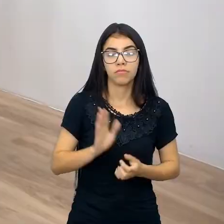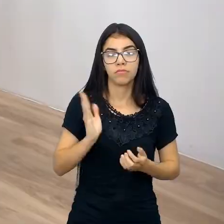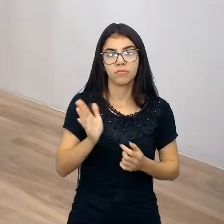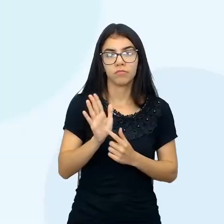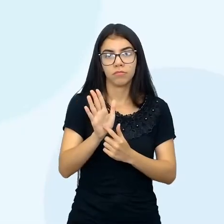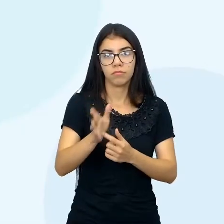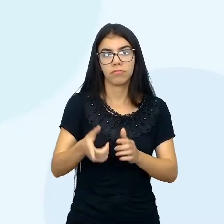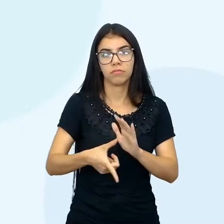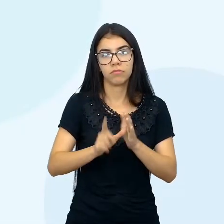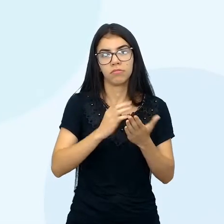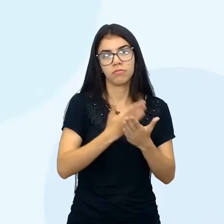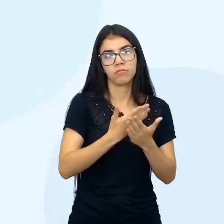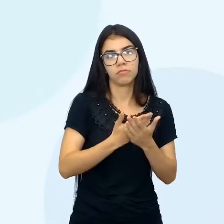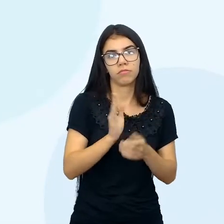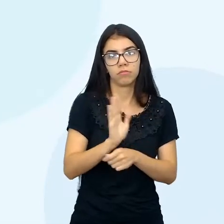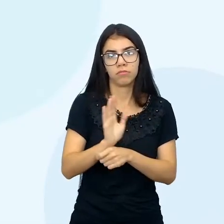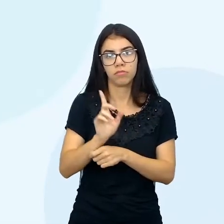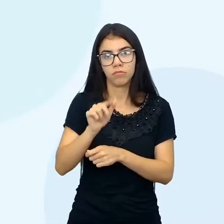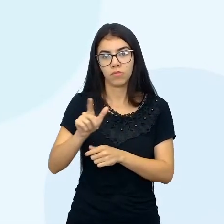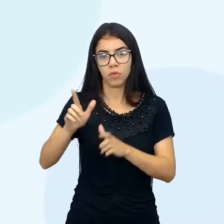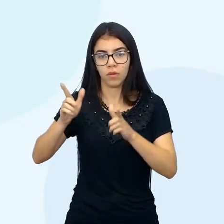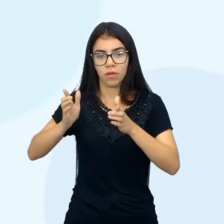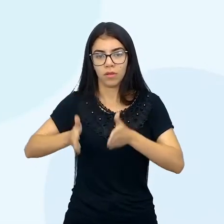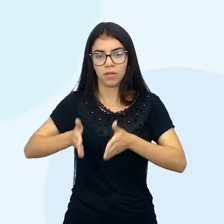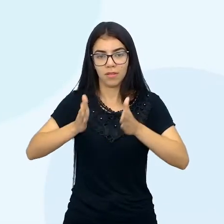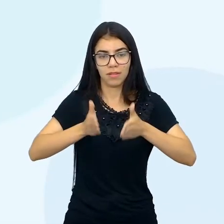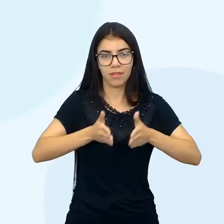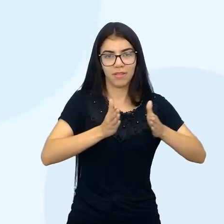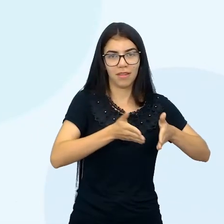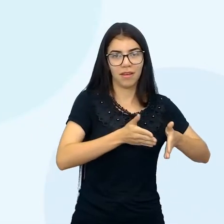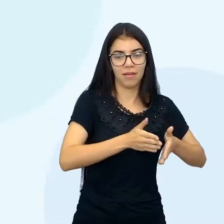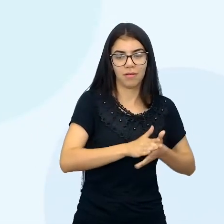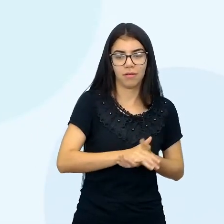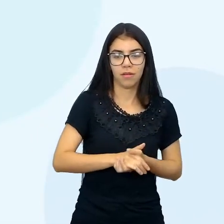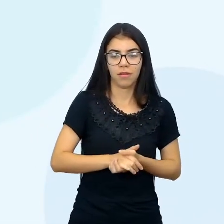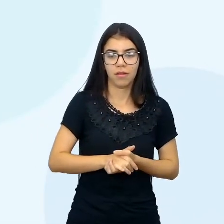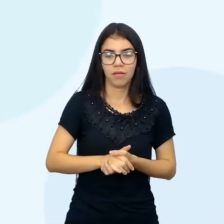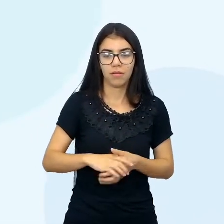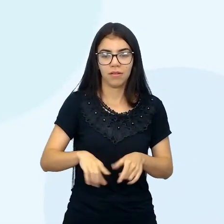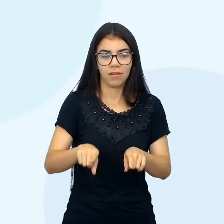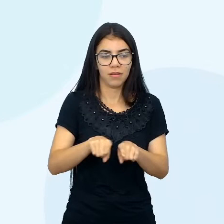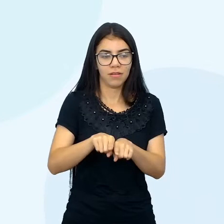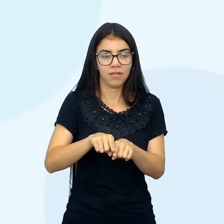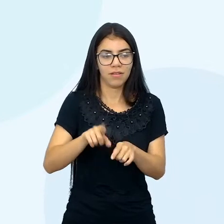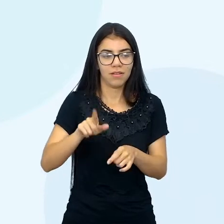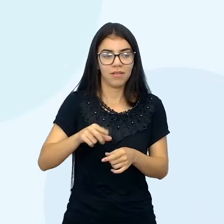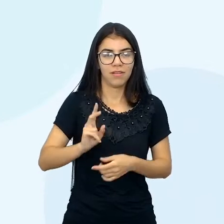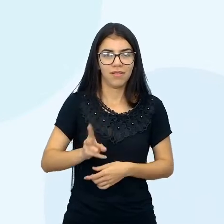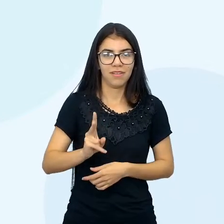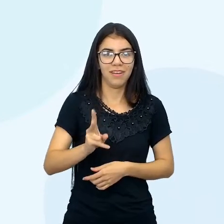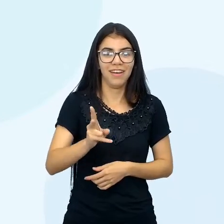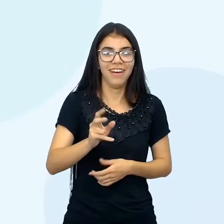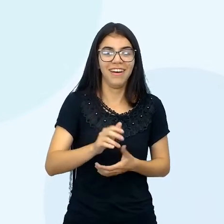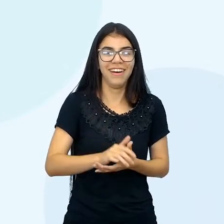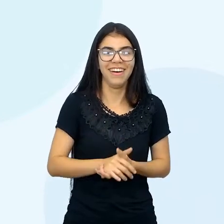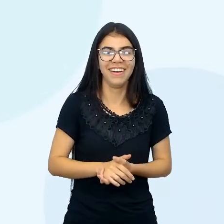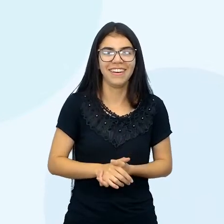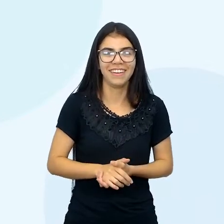vocês em outras aulas, eu mostro aqui. Ó, no cinema, os cortes estabelecem relação entre os planos e dão continuidade à